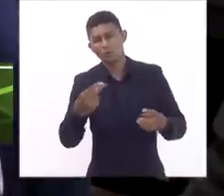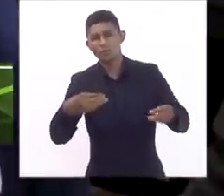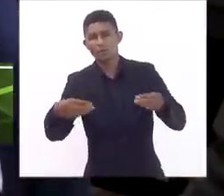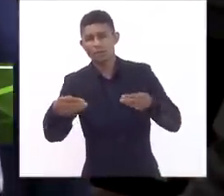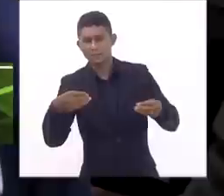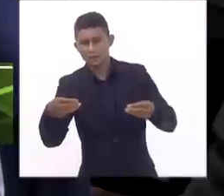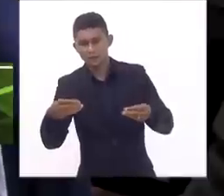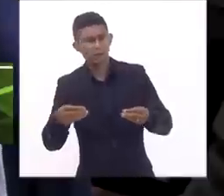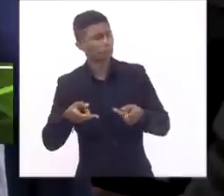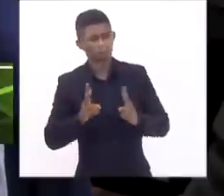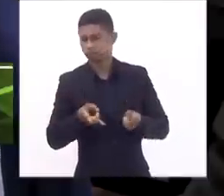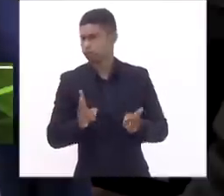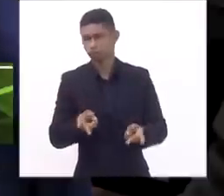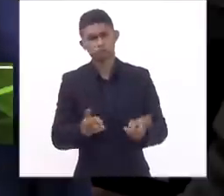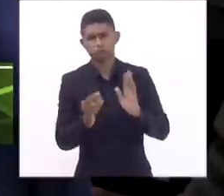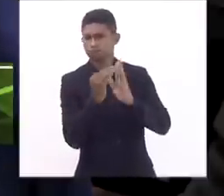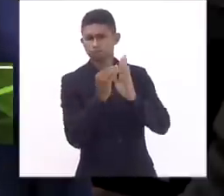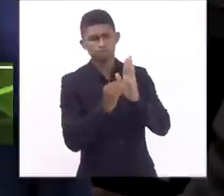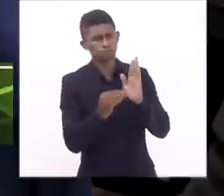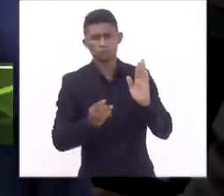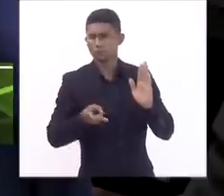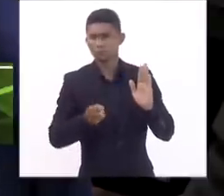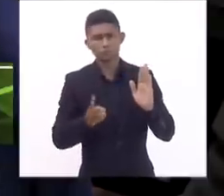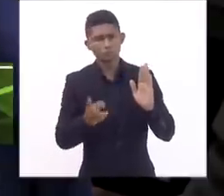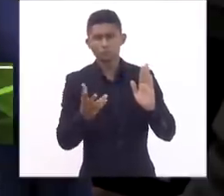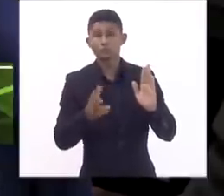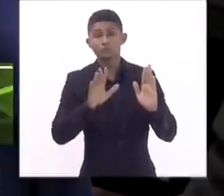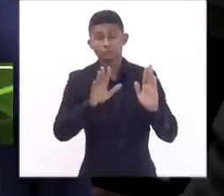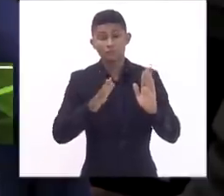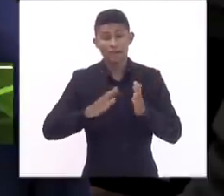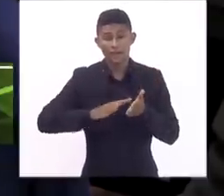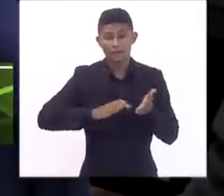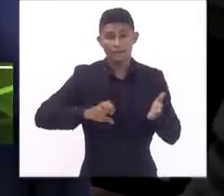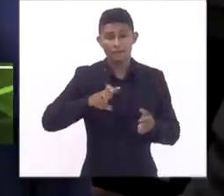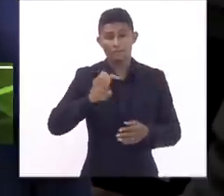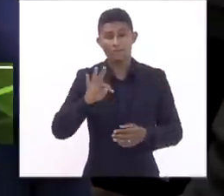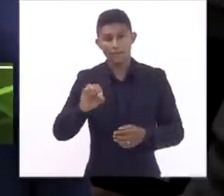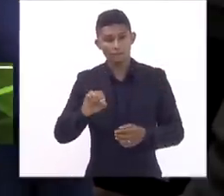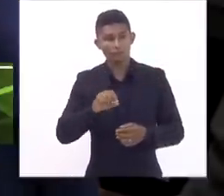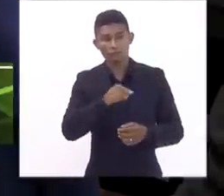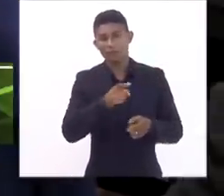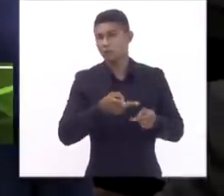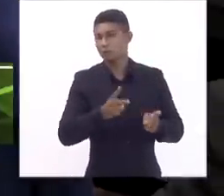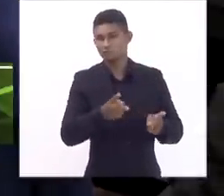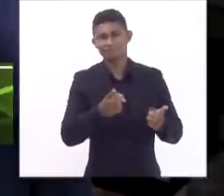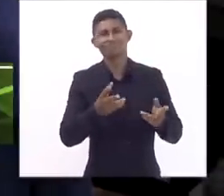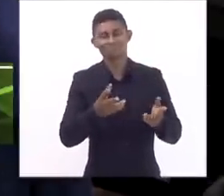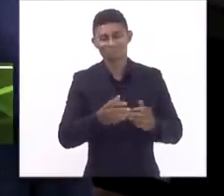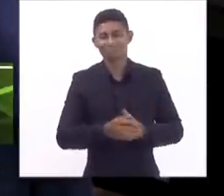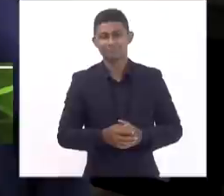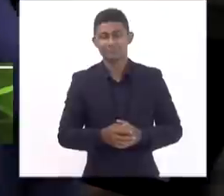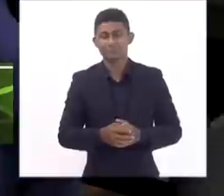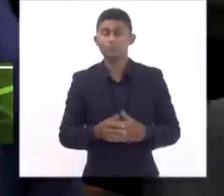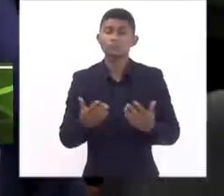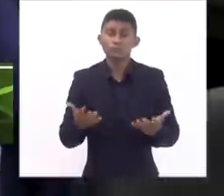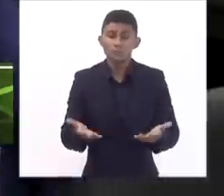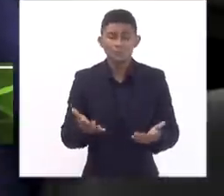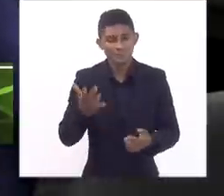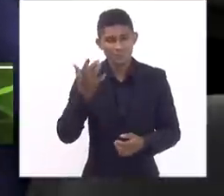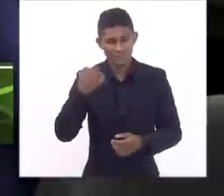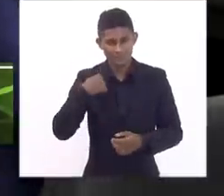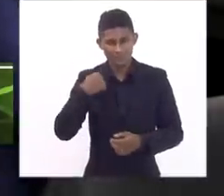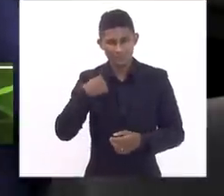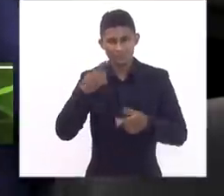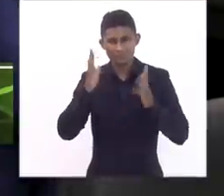seriam mantidos, mas mantinha o veto do artigo 1º e do parágrafo 1º. Eu acho que isso, eu consultei